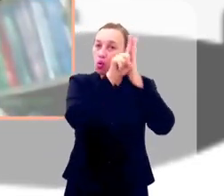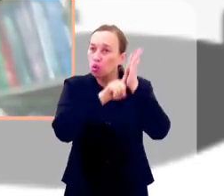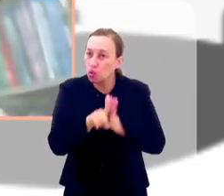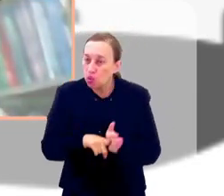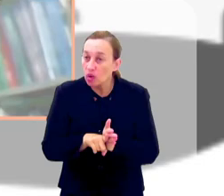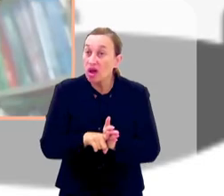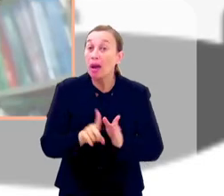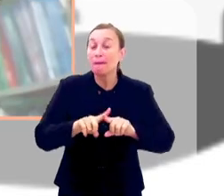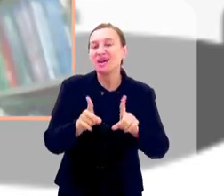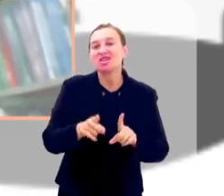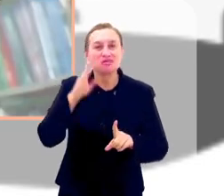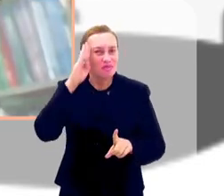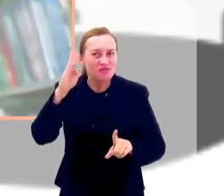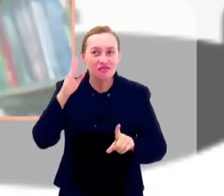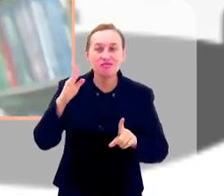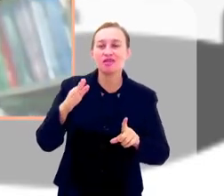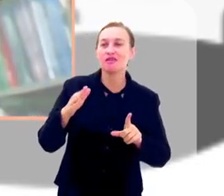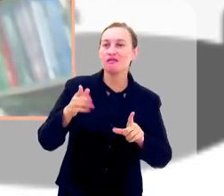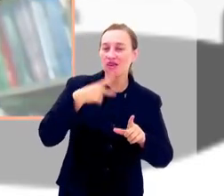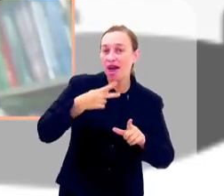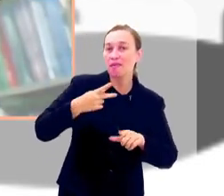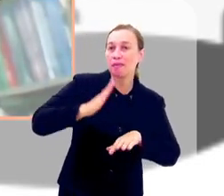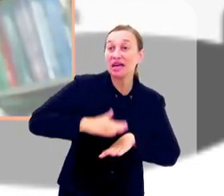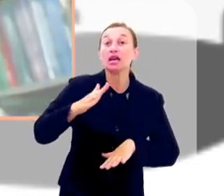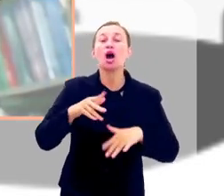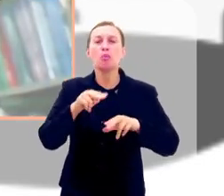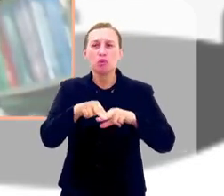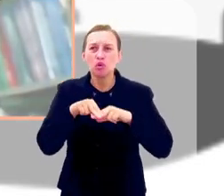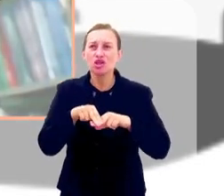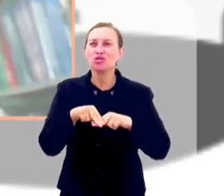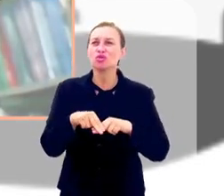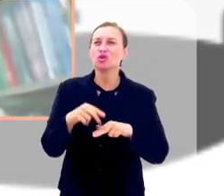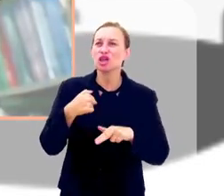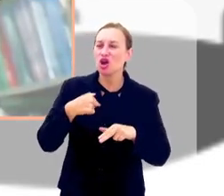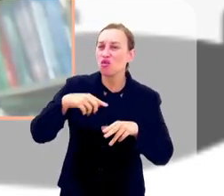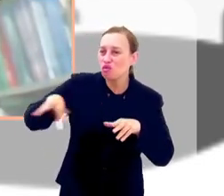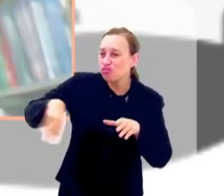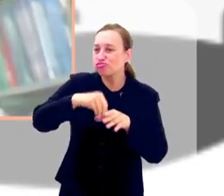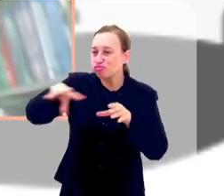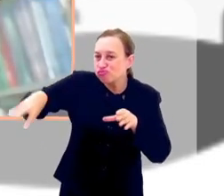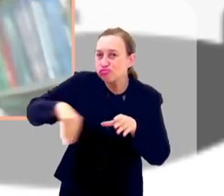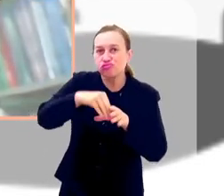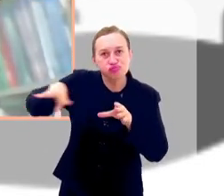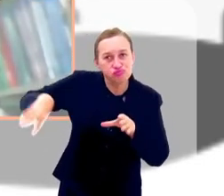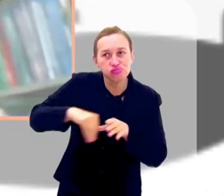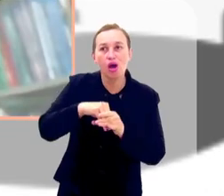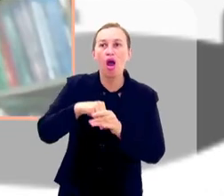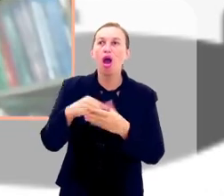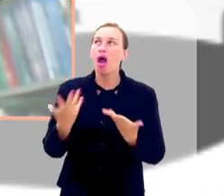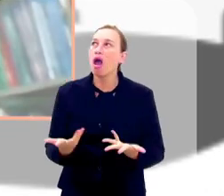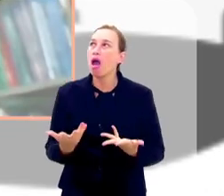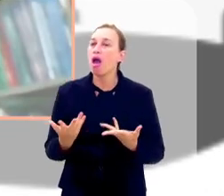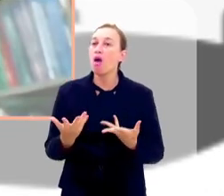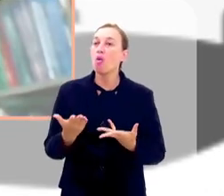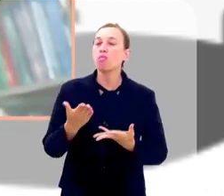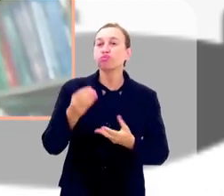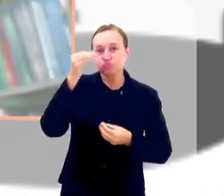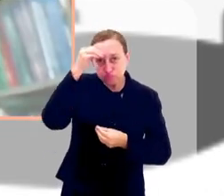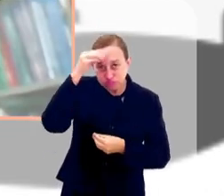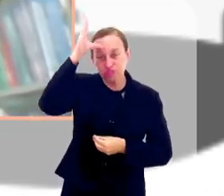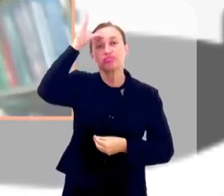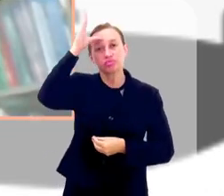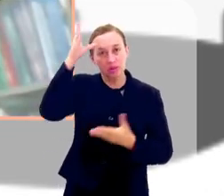a gente precisa falar mais. Por isso, então, que eu fui complementando, digamos assim, o